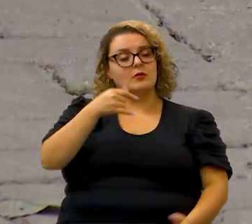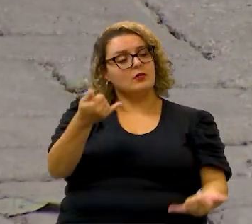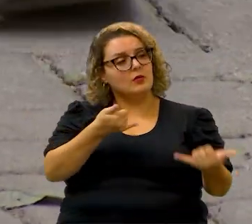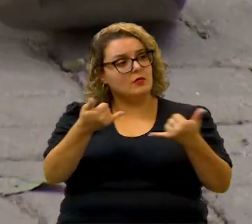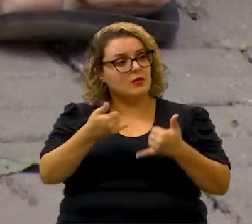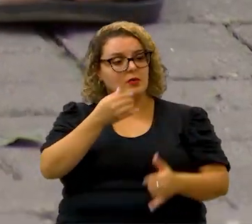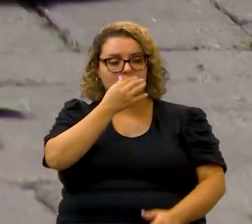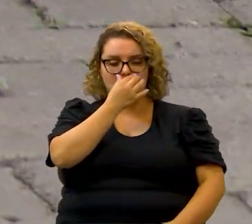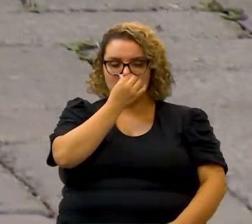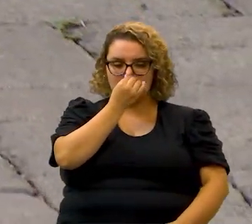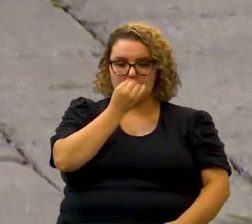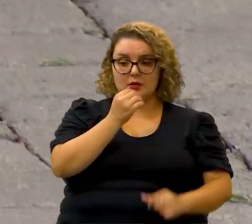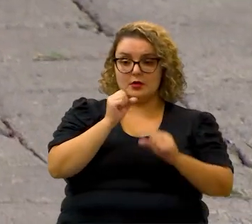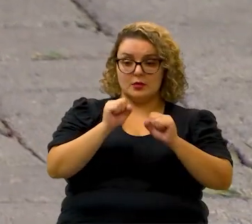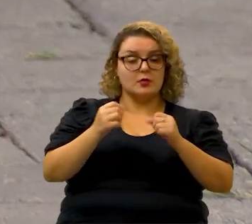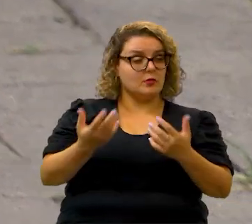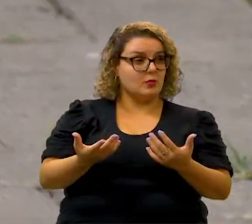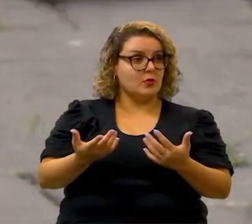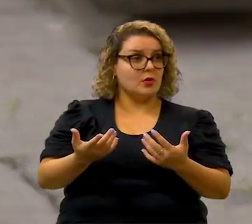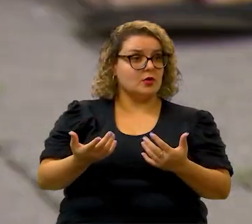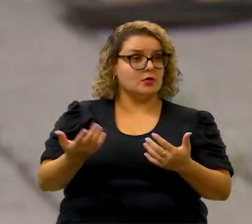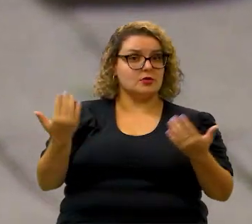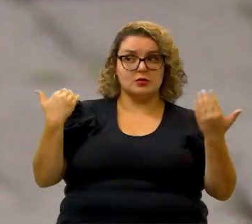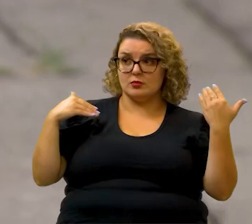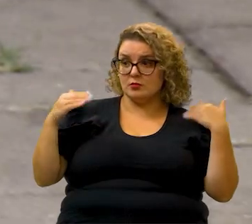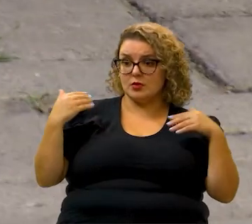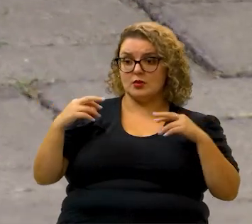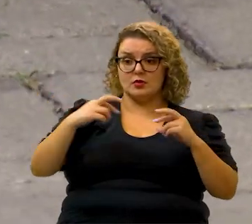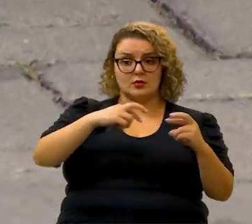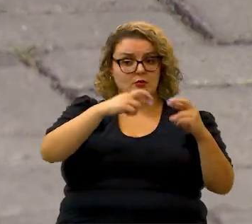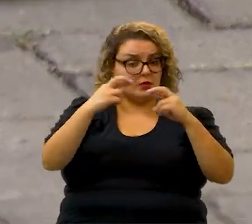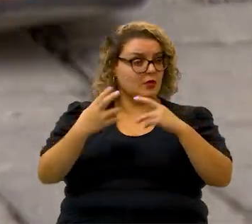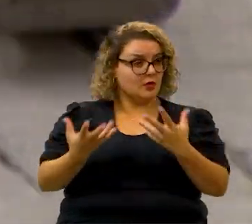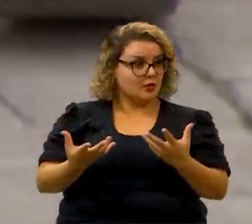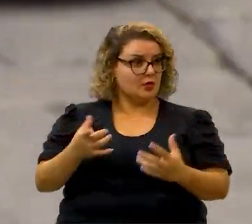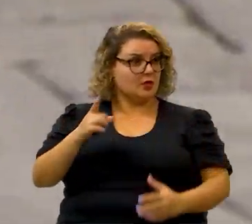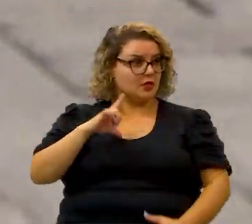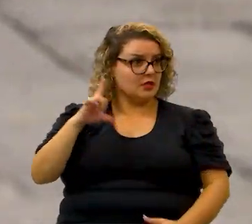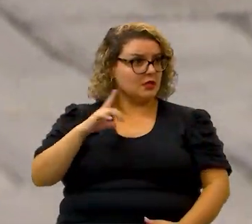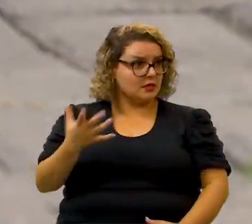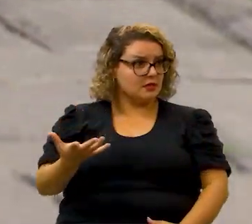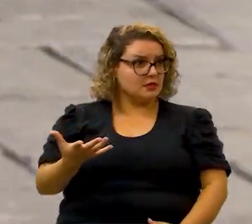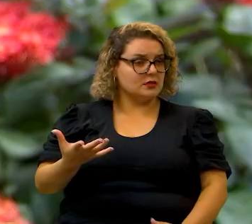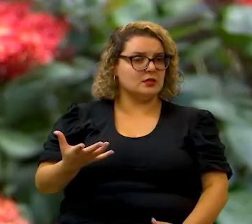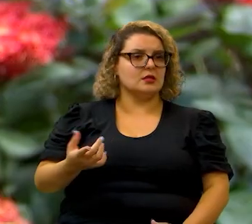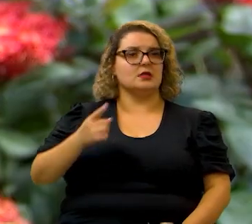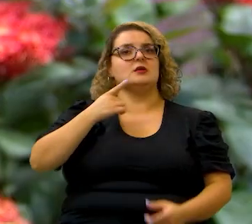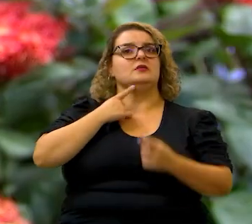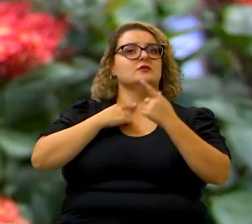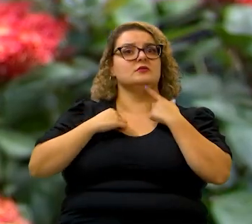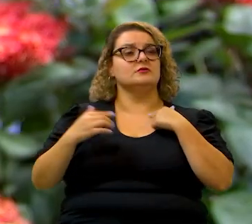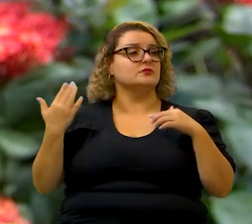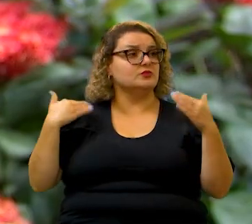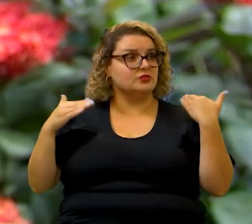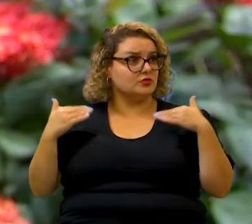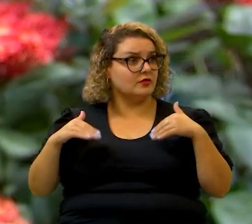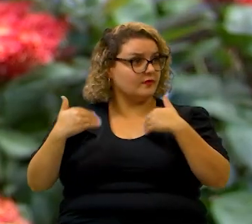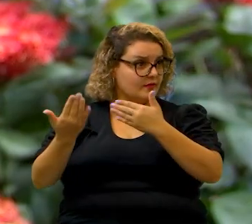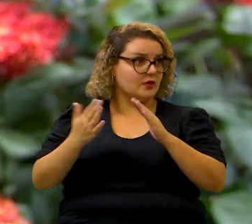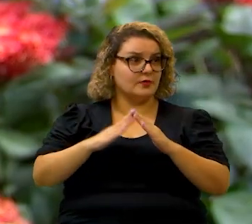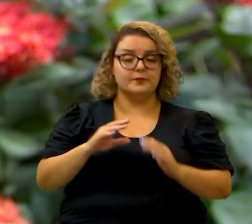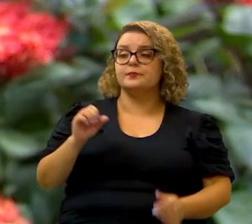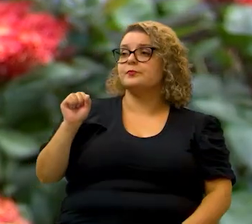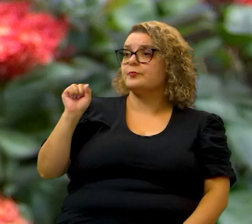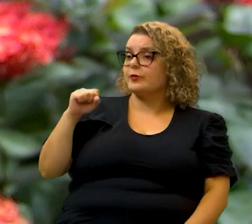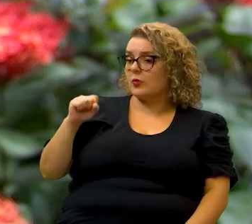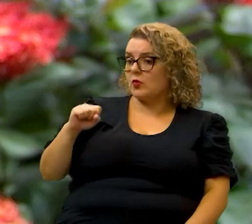e vão criar. E você me falou também mais cedo que eles podem sair também sob supervisão. Como é que eles têm esse ímpeto, essa vontade